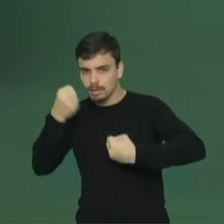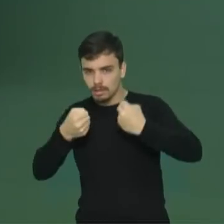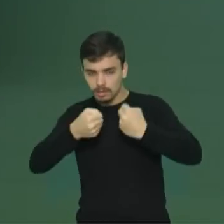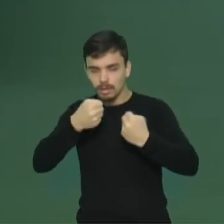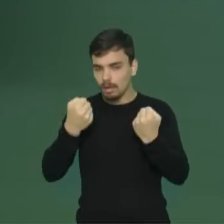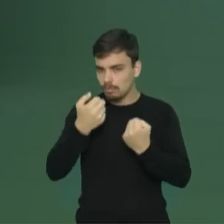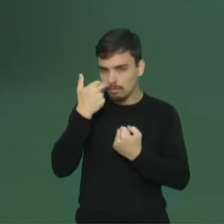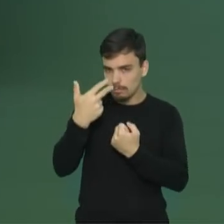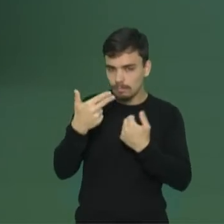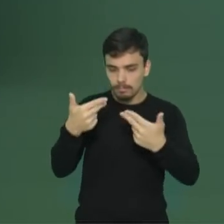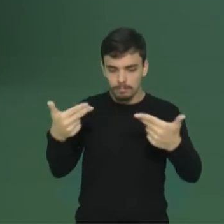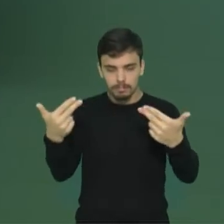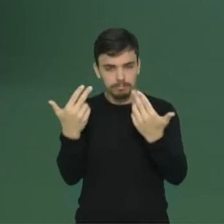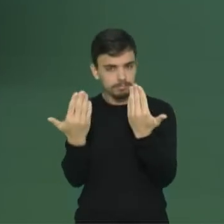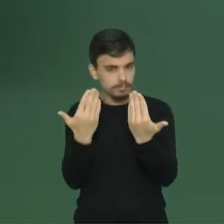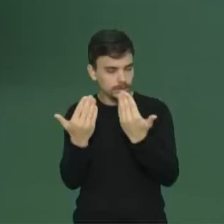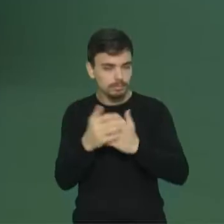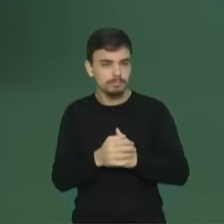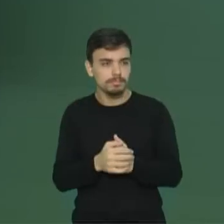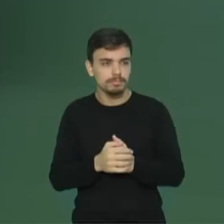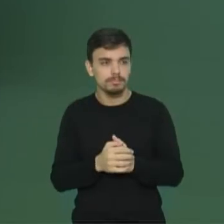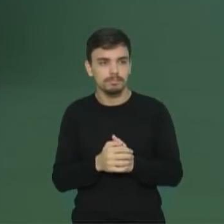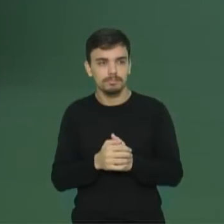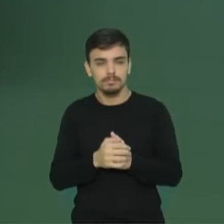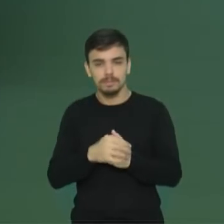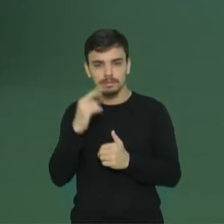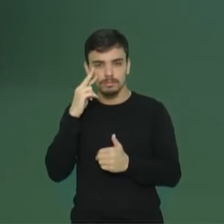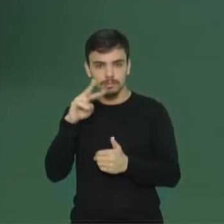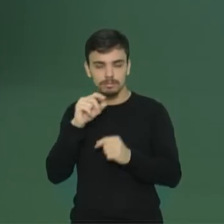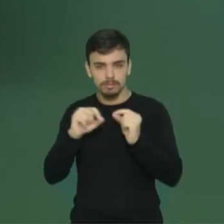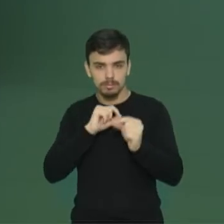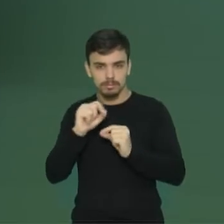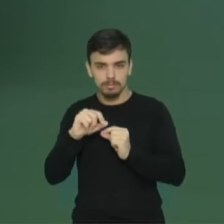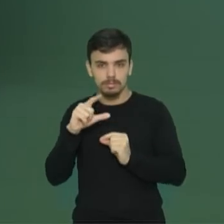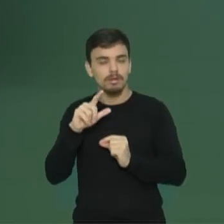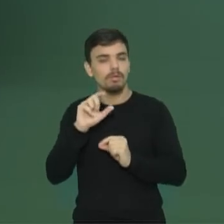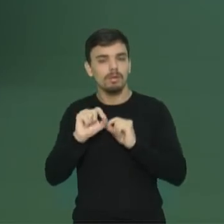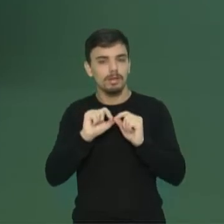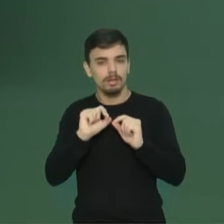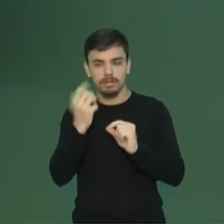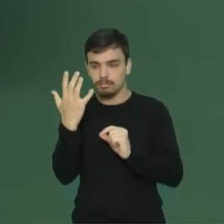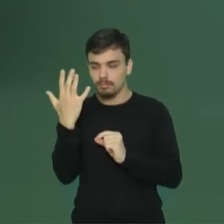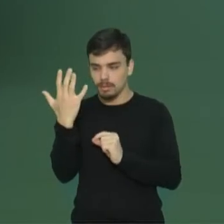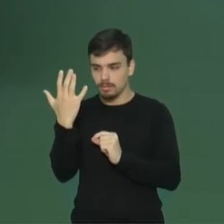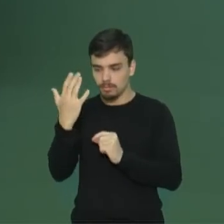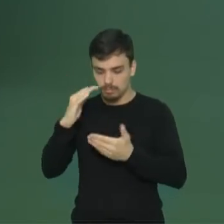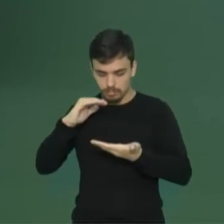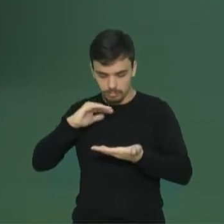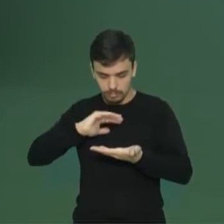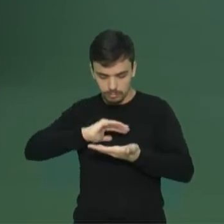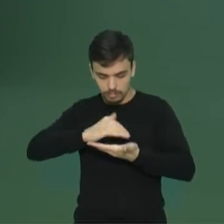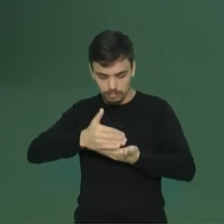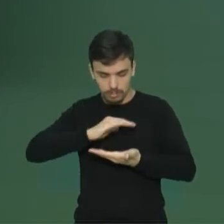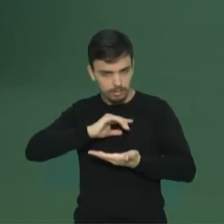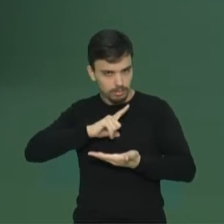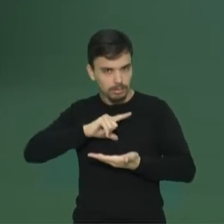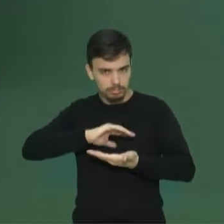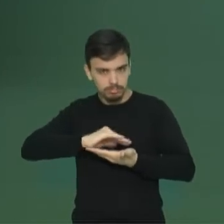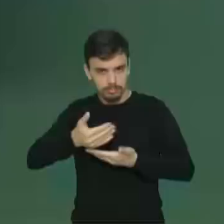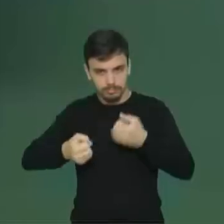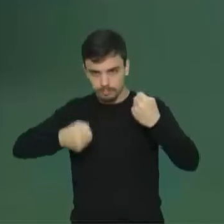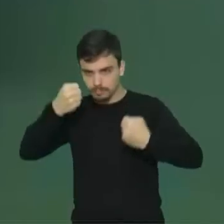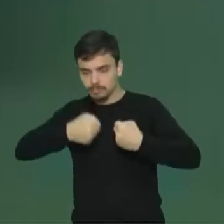tá? Olhe de cima um espelho de carro, você vai perceber uma leve curvatura. Por quê? Para ganhar em campo de